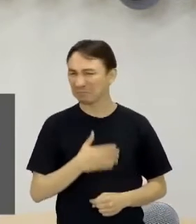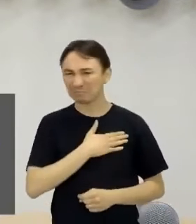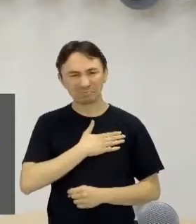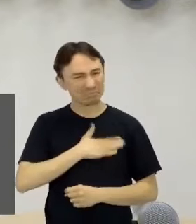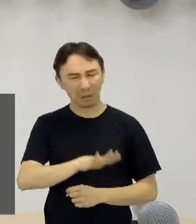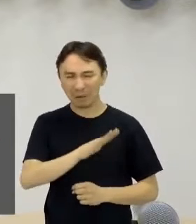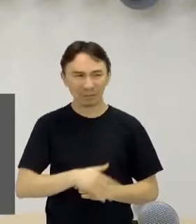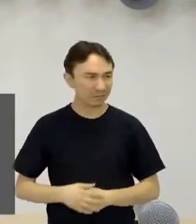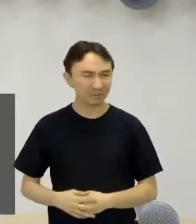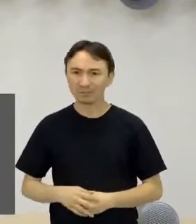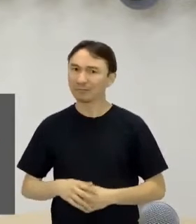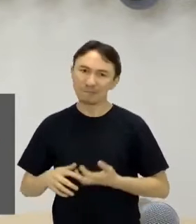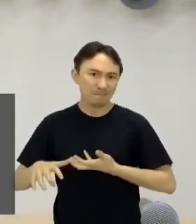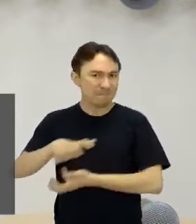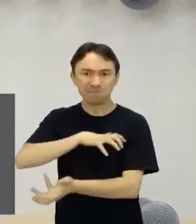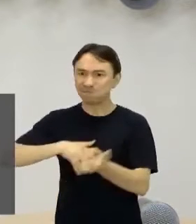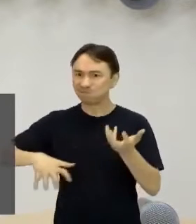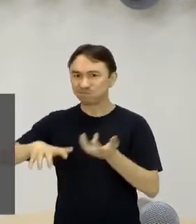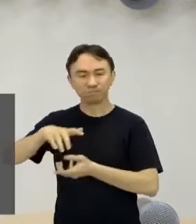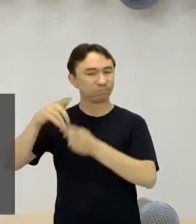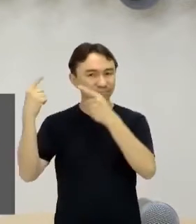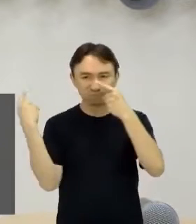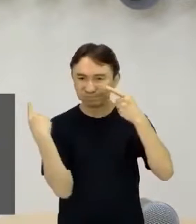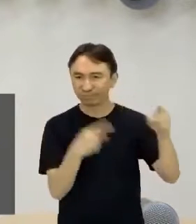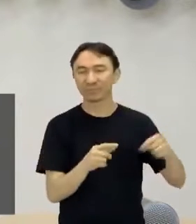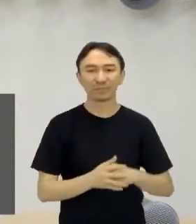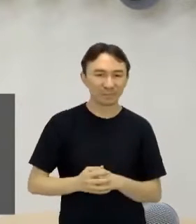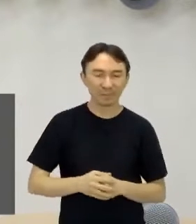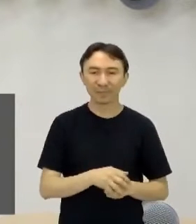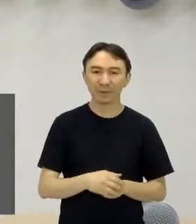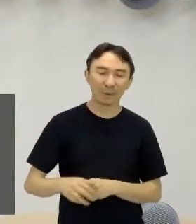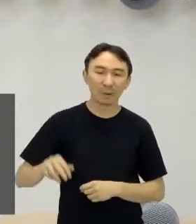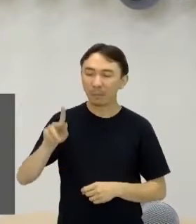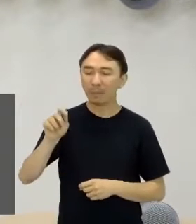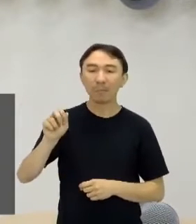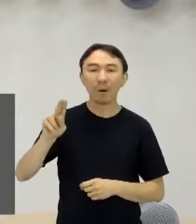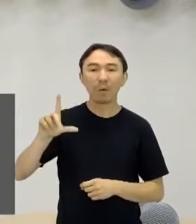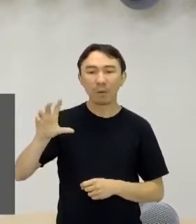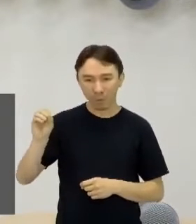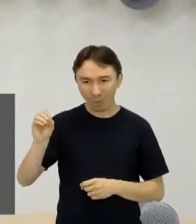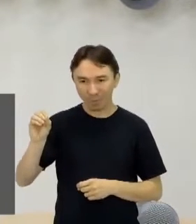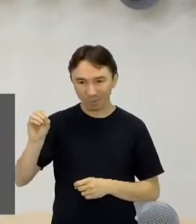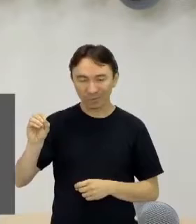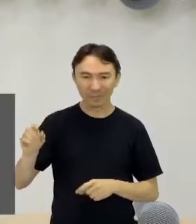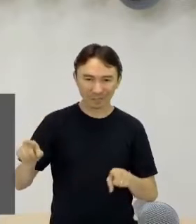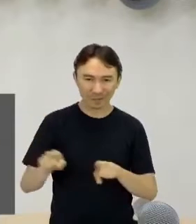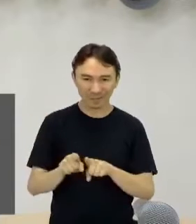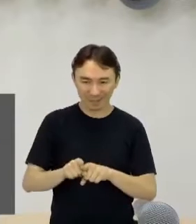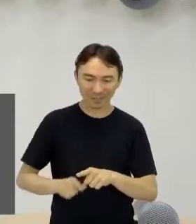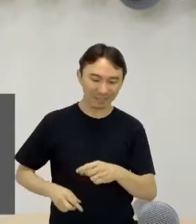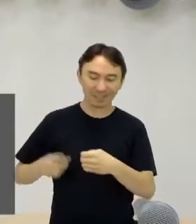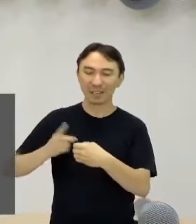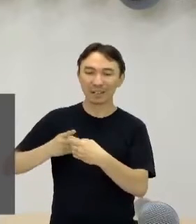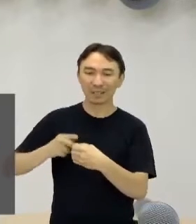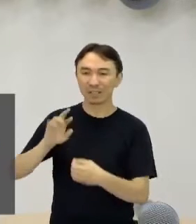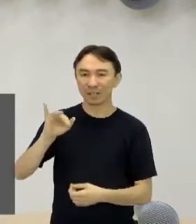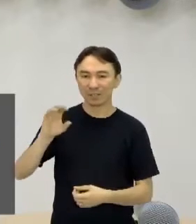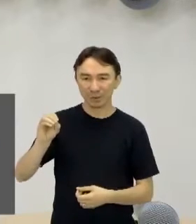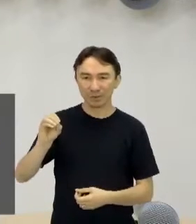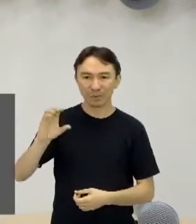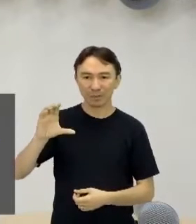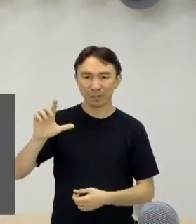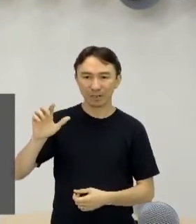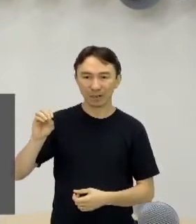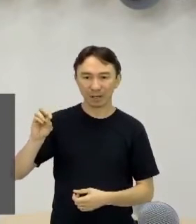essas revoltas. Professor Paulo Henrique, também lá da escola estadual Heloísa Marasca, lá do Rio Claro. Um abraço pessoal do Rio Claro.